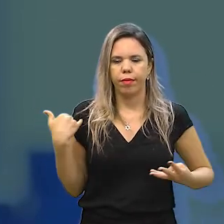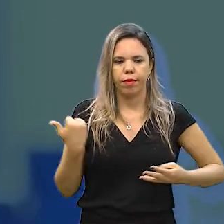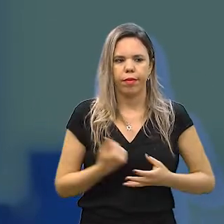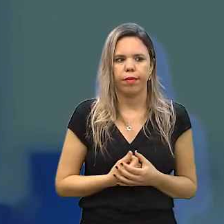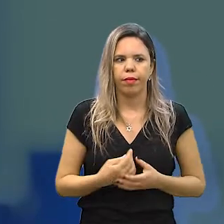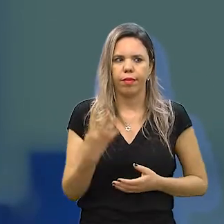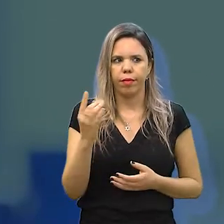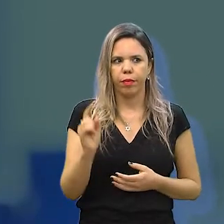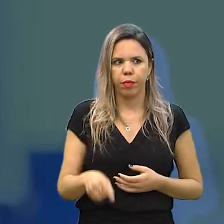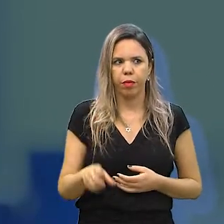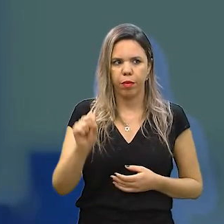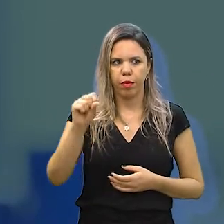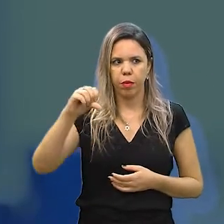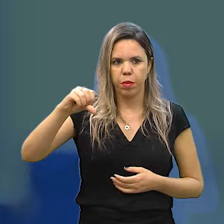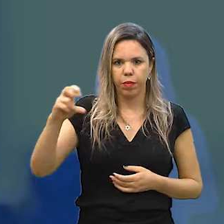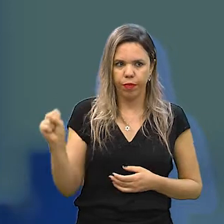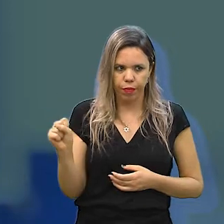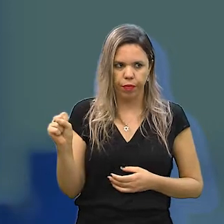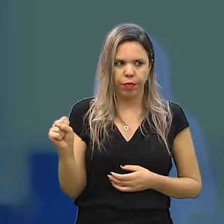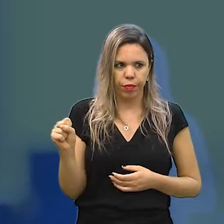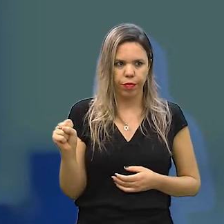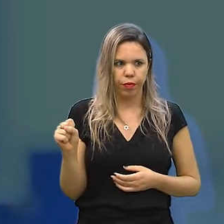1 e 4 anos